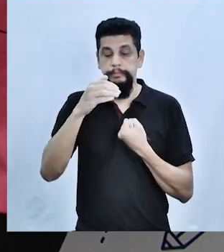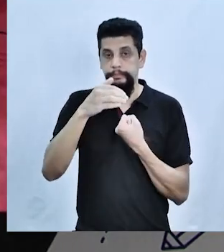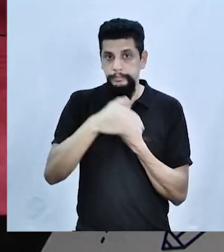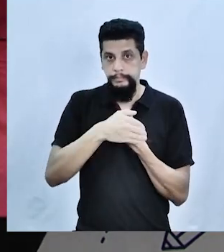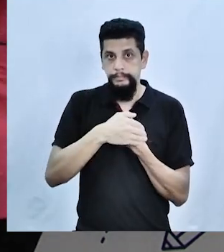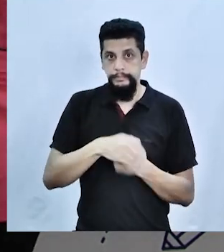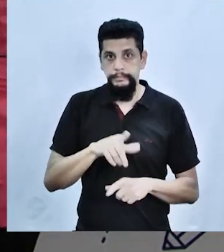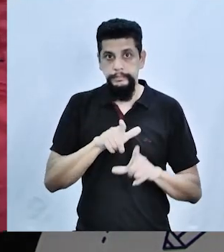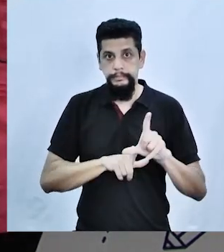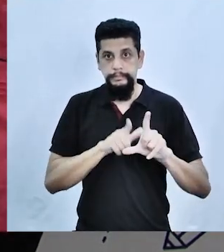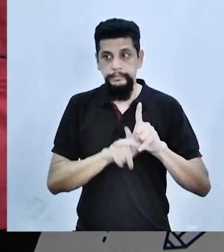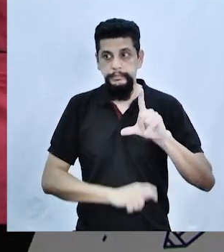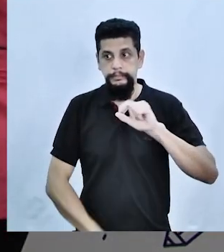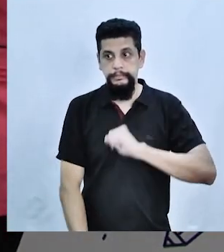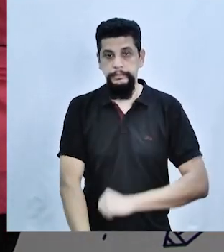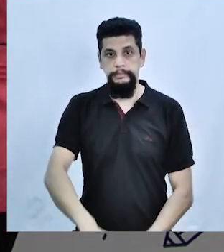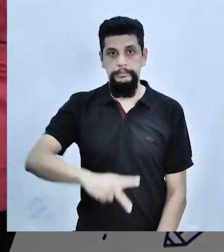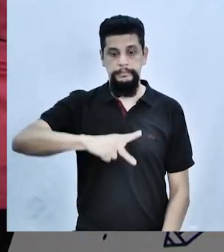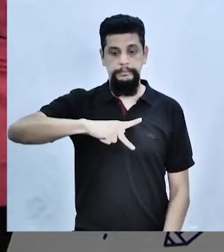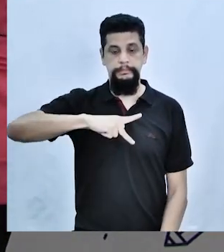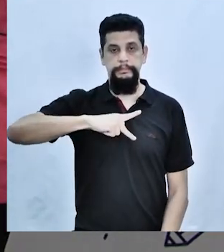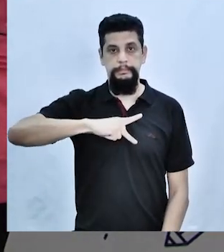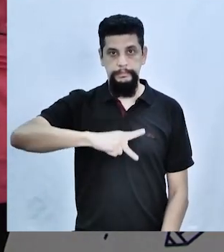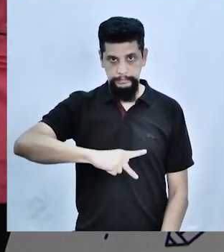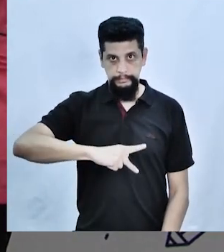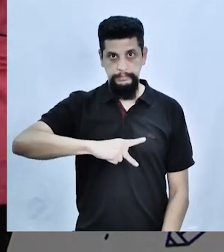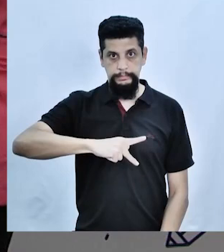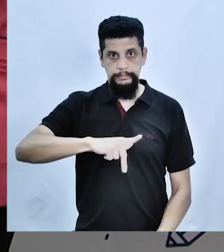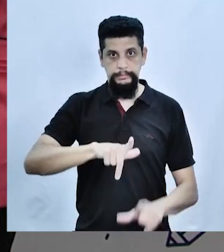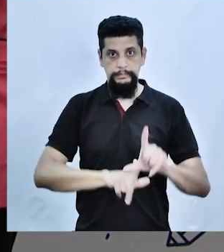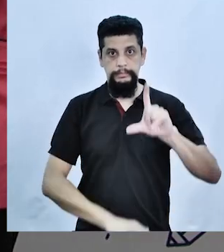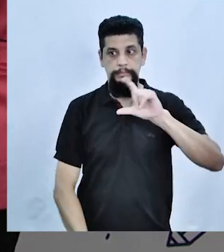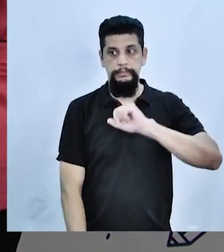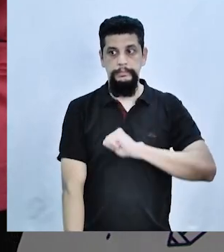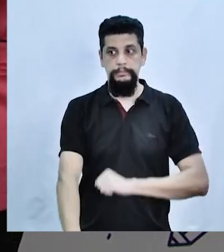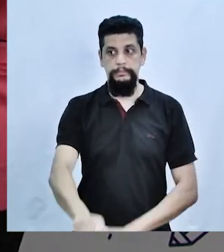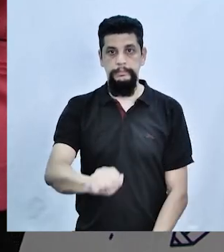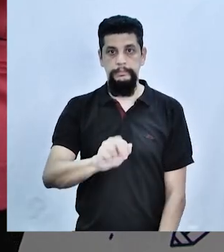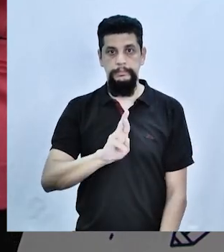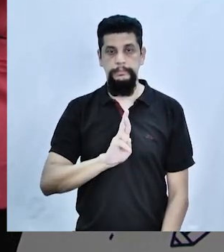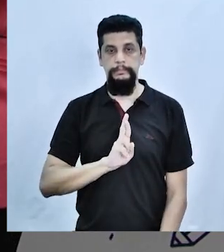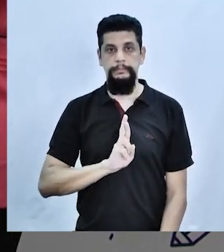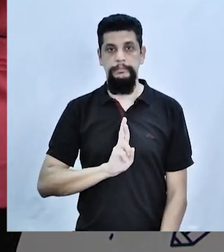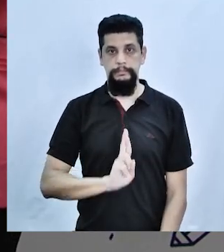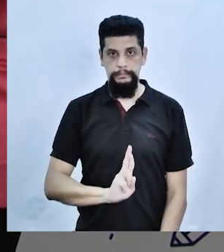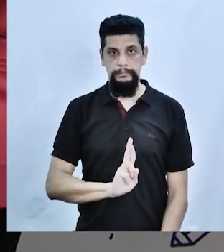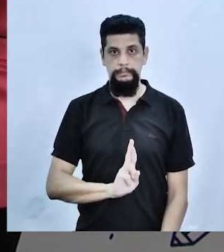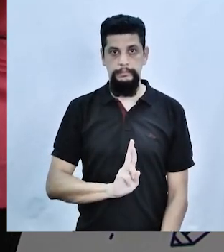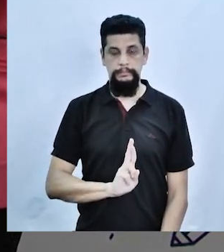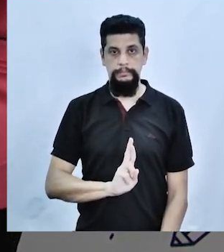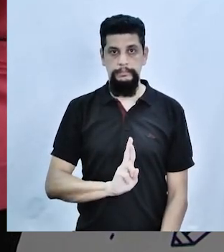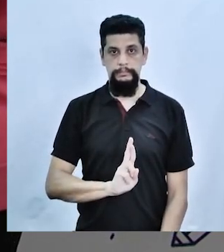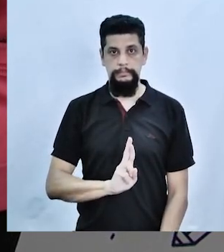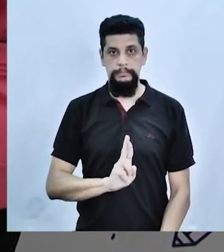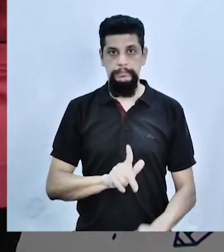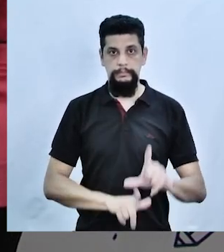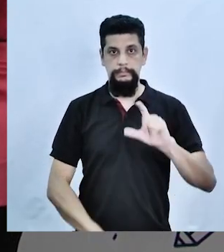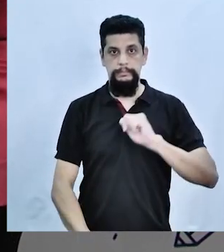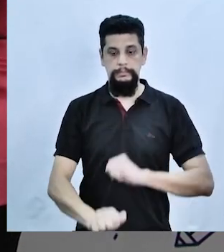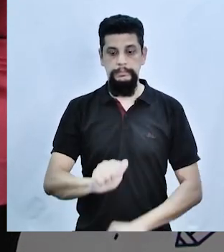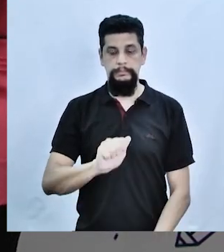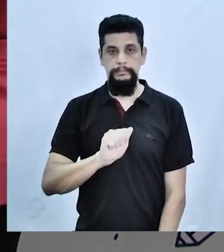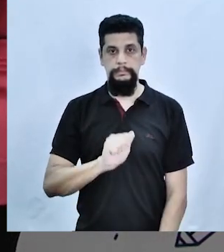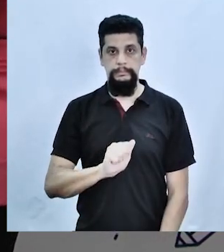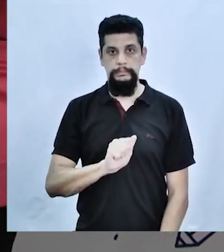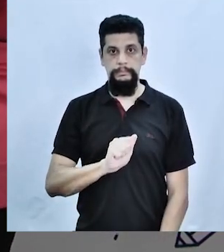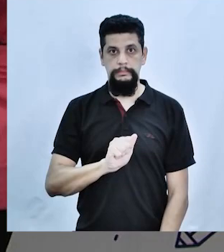secreta. Então nós temos aqui a letra P, a letra R,